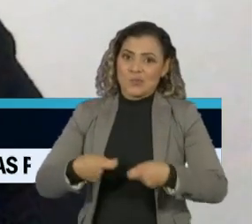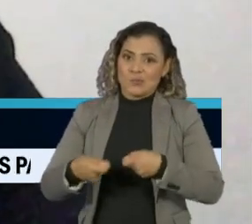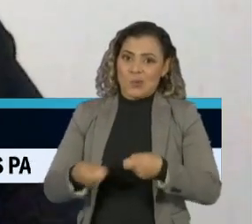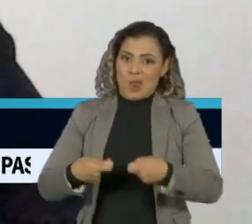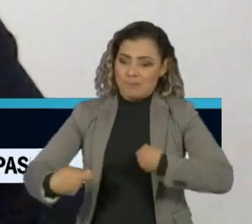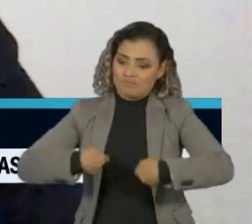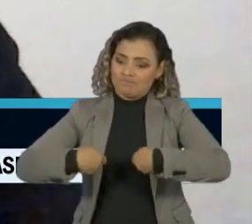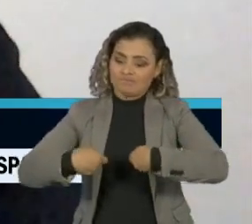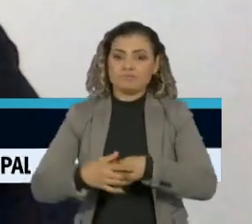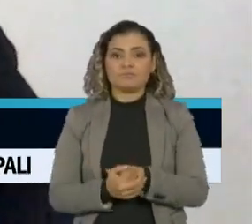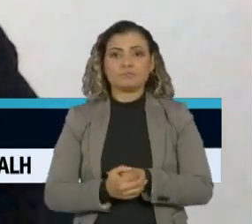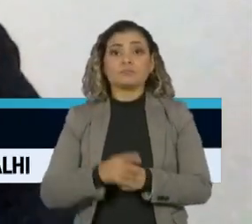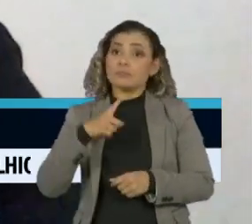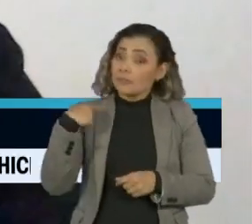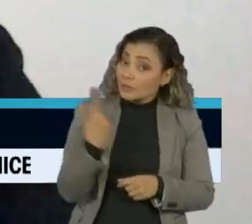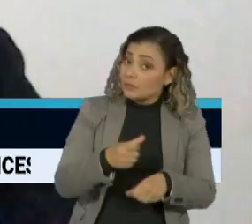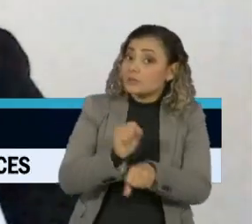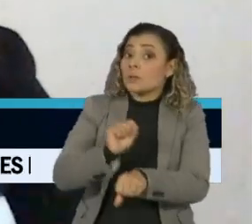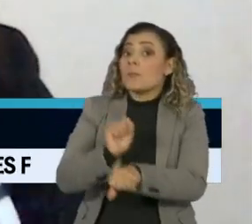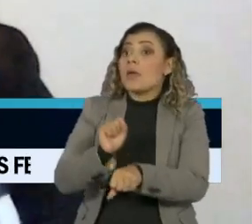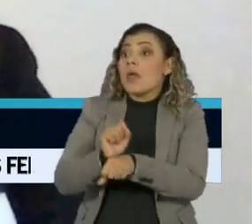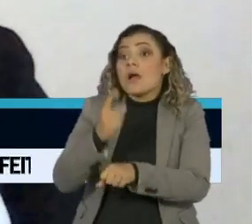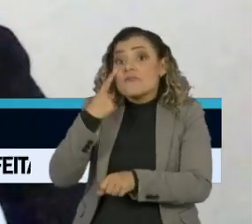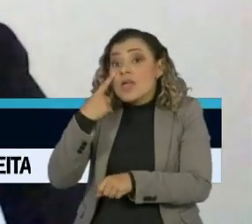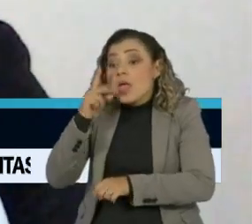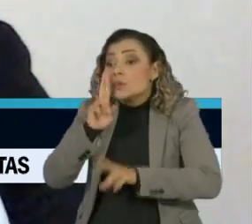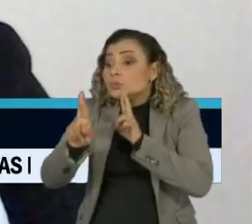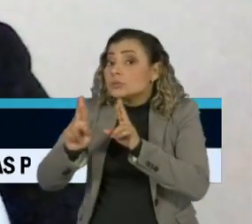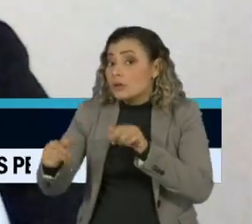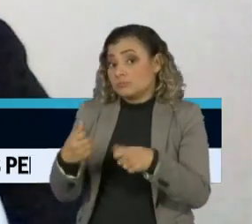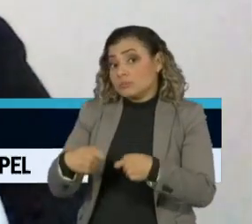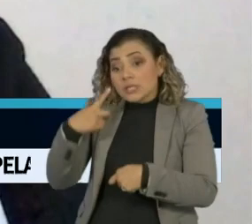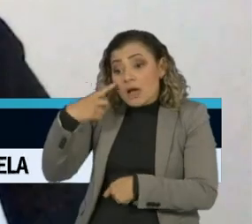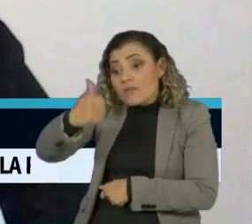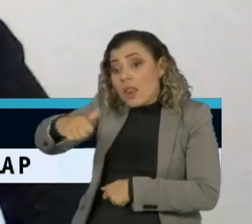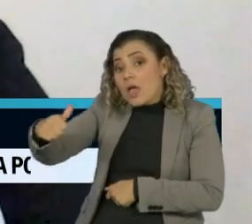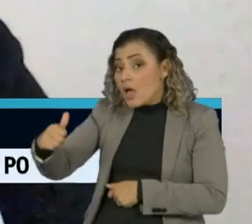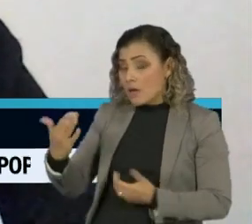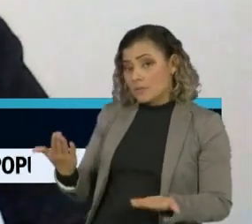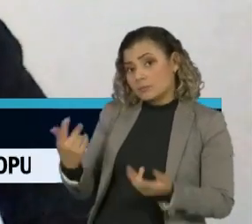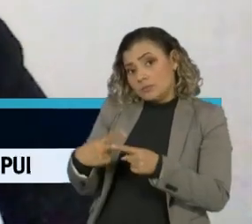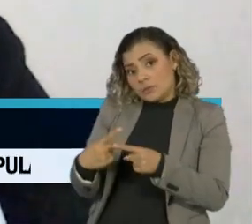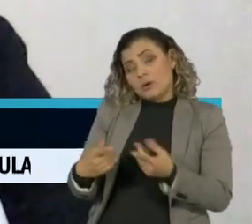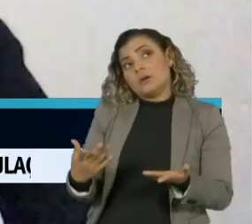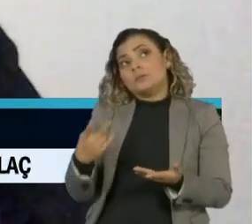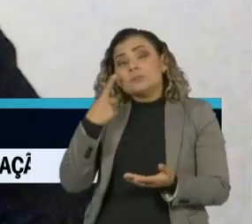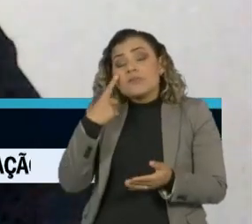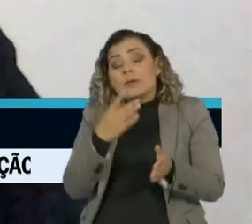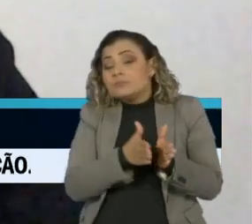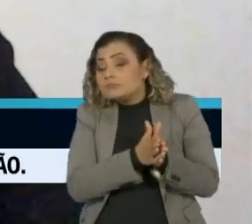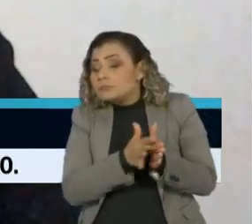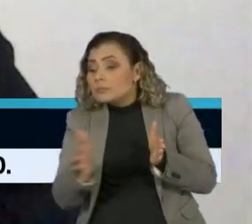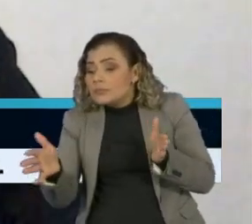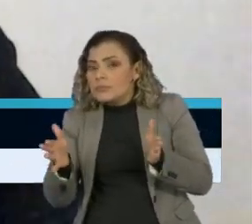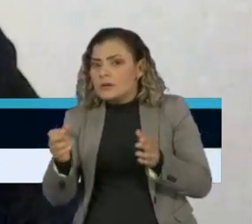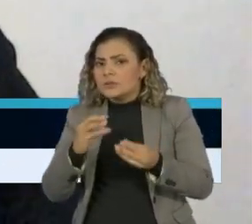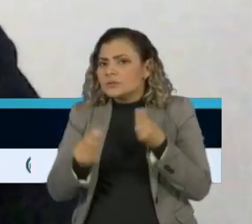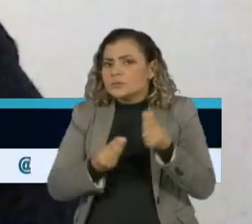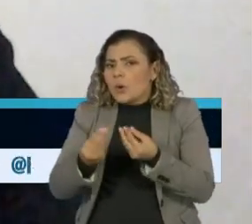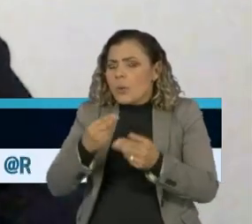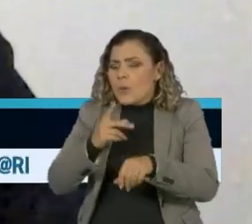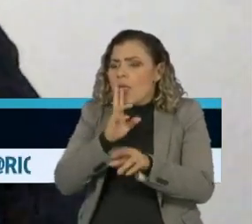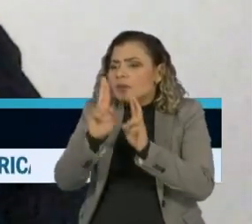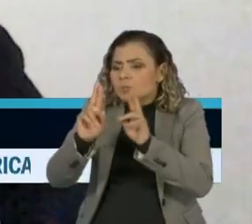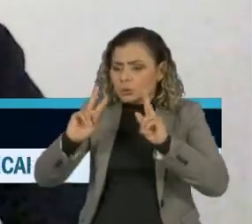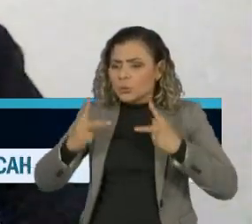gente na verdade precisaria vezes resultados porque avaliar a variabilidade da resposta